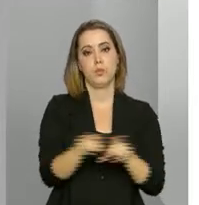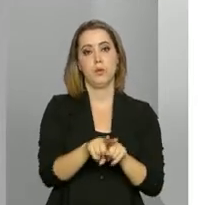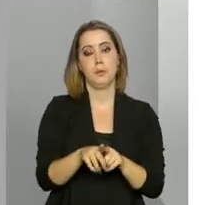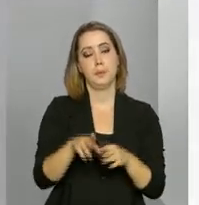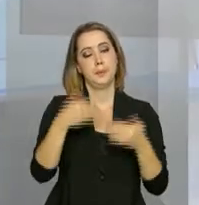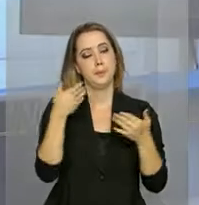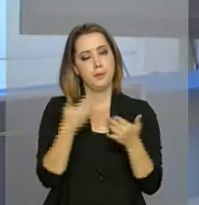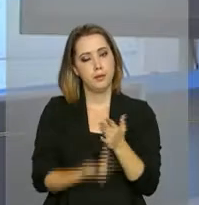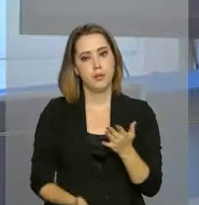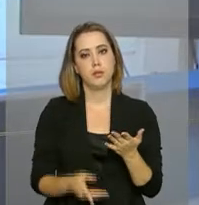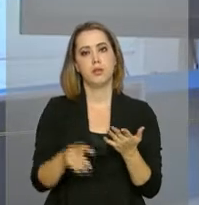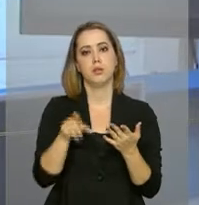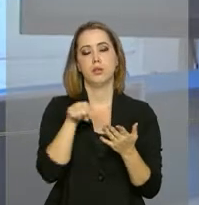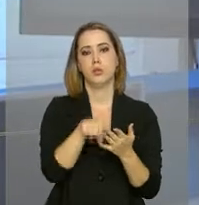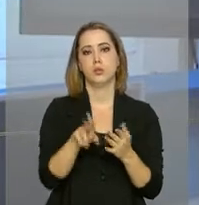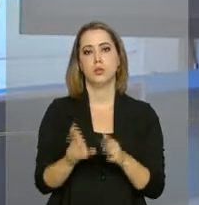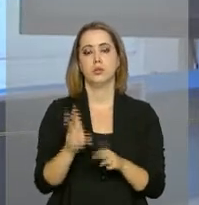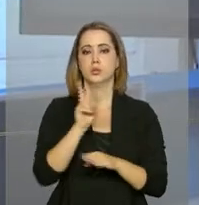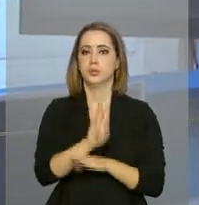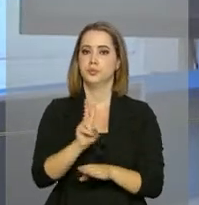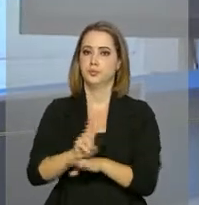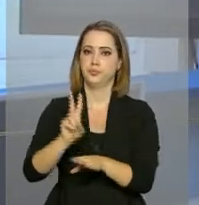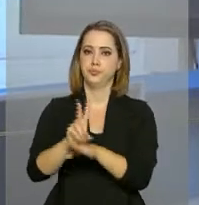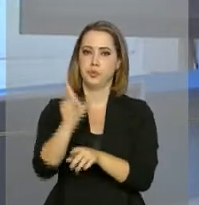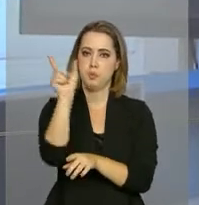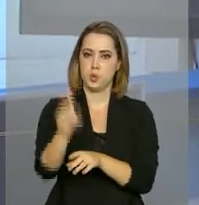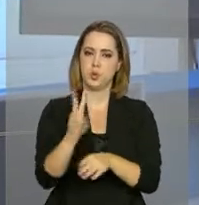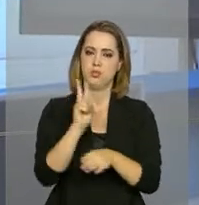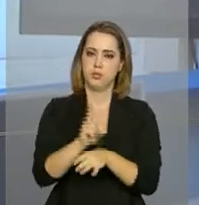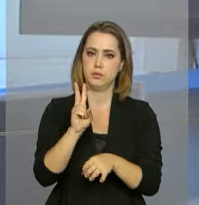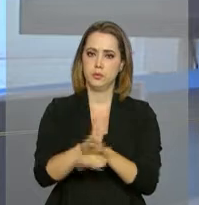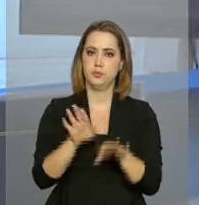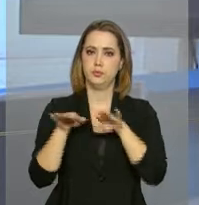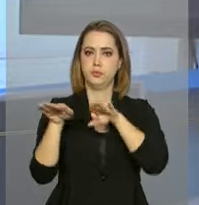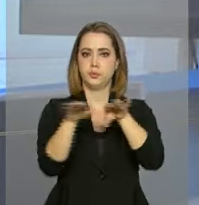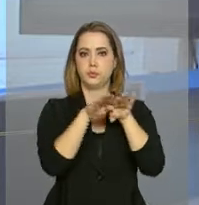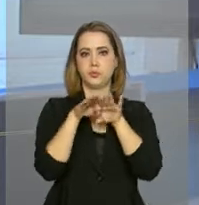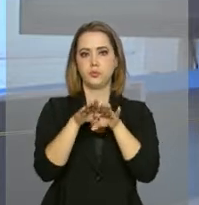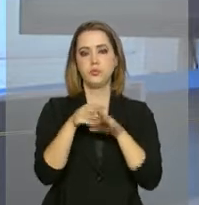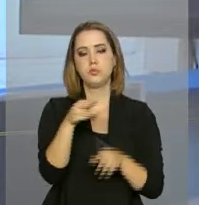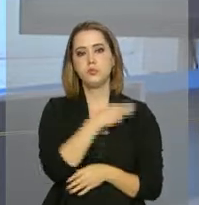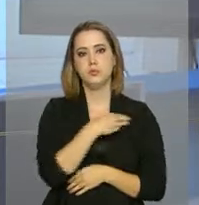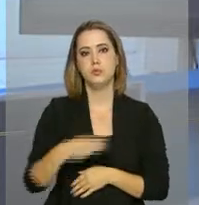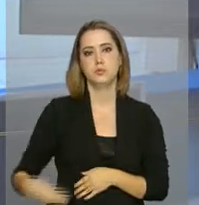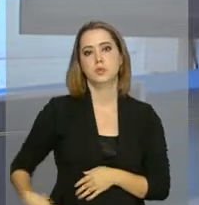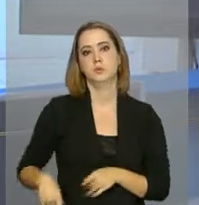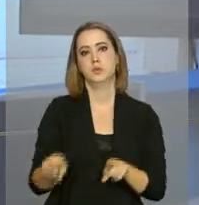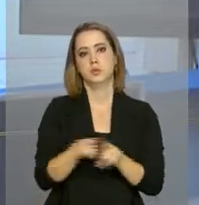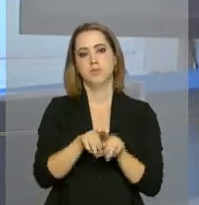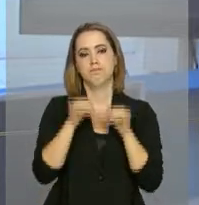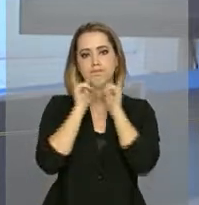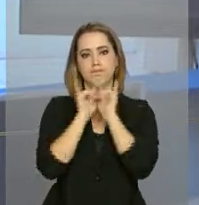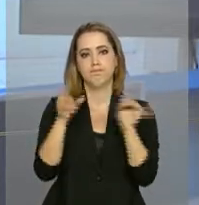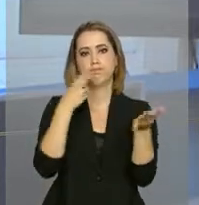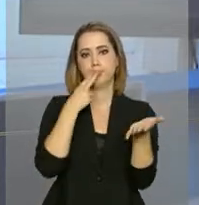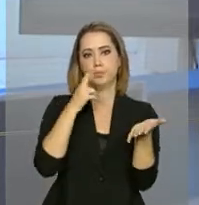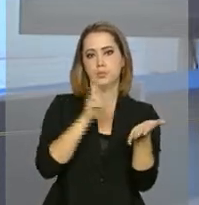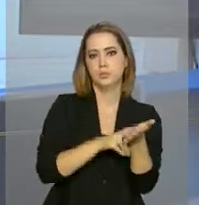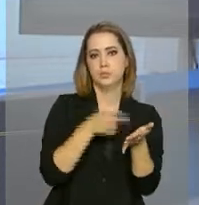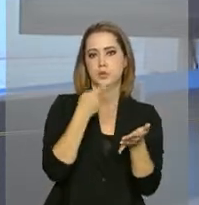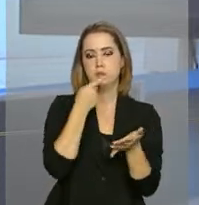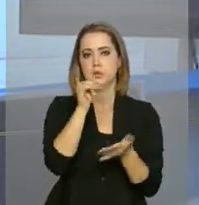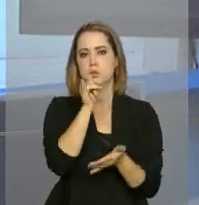democracia o ministro das relações exteriores josé serra também emitiu uma nota e disse que dom paulo é um exemplo para aqueles